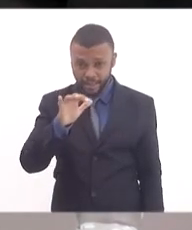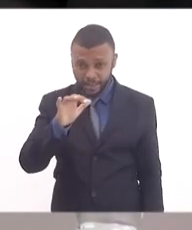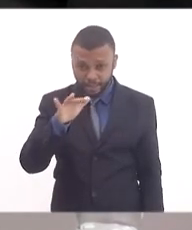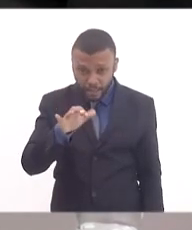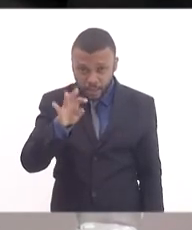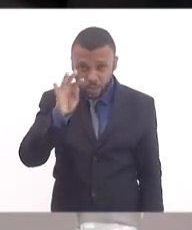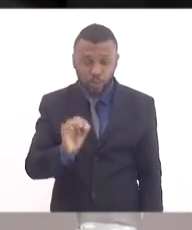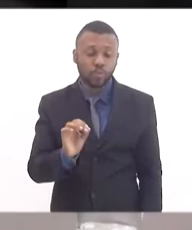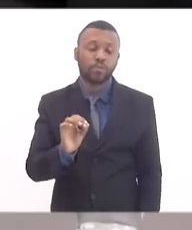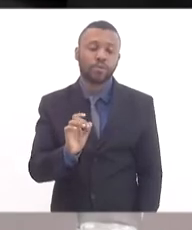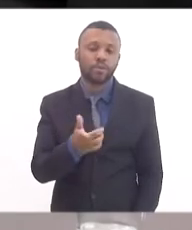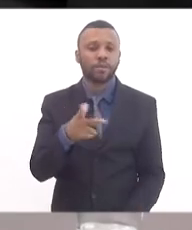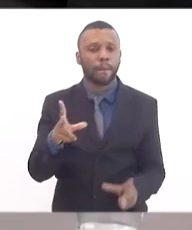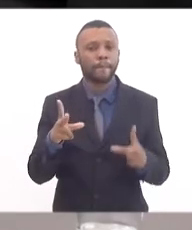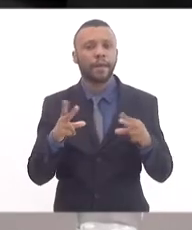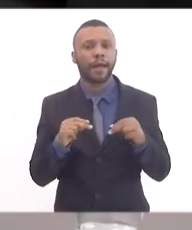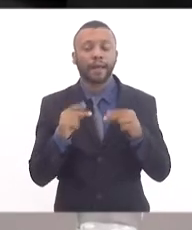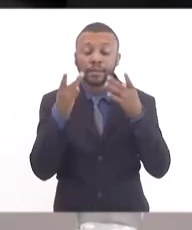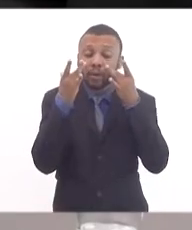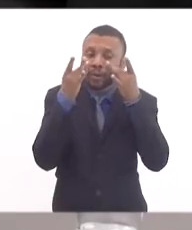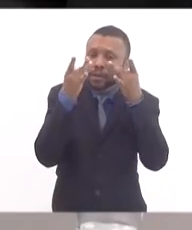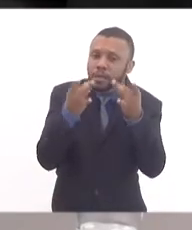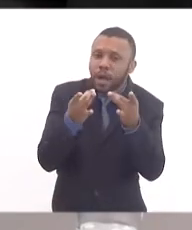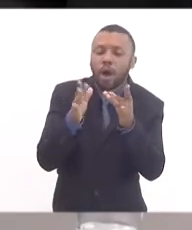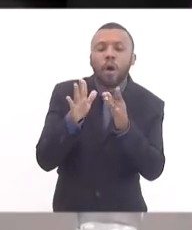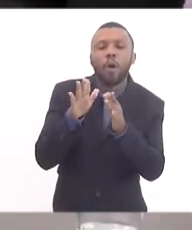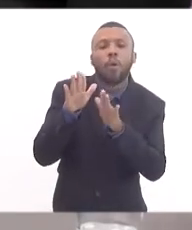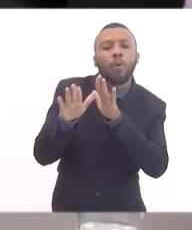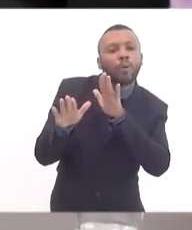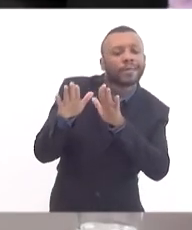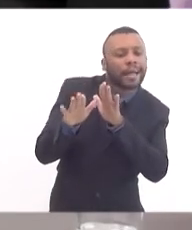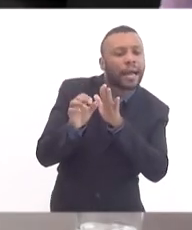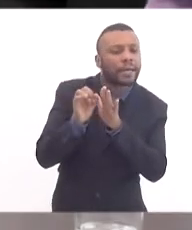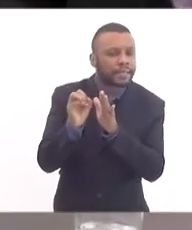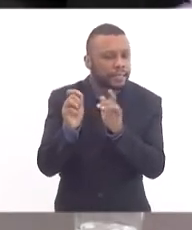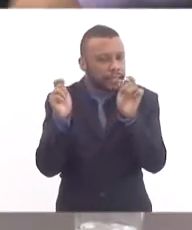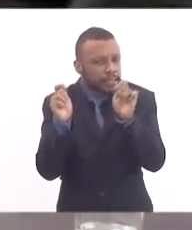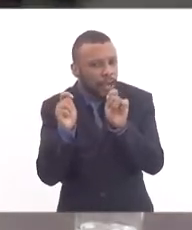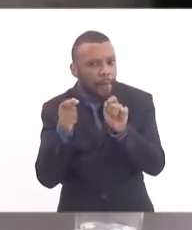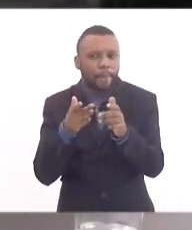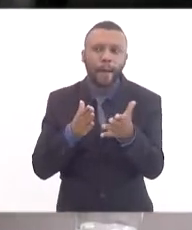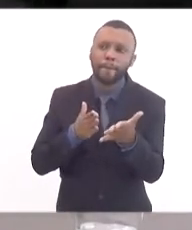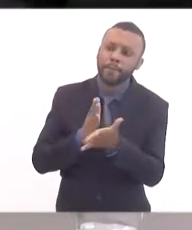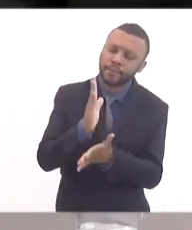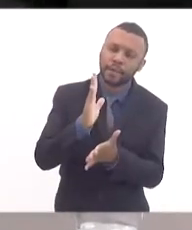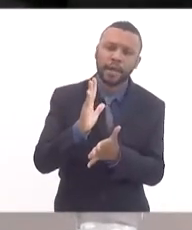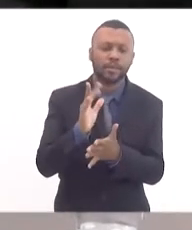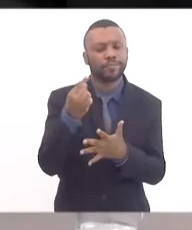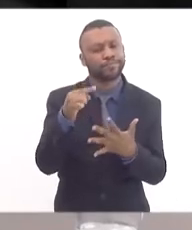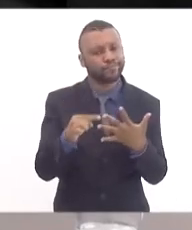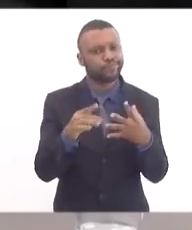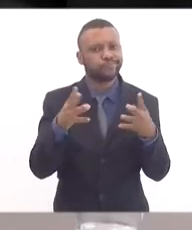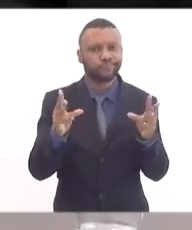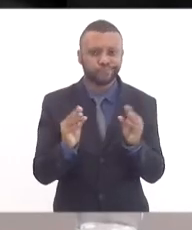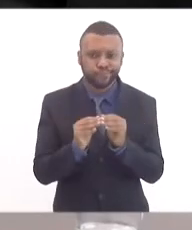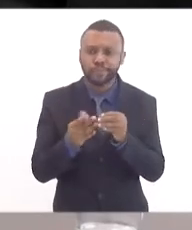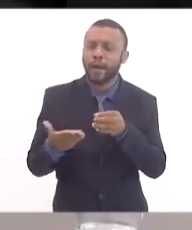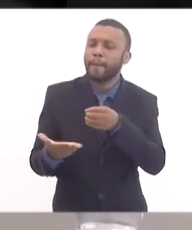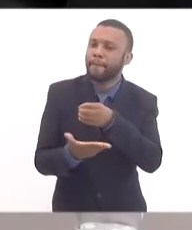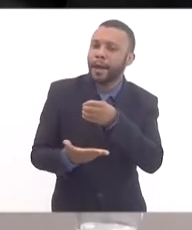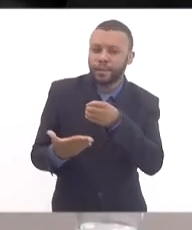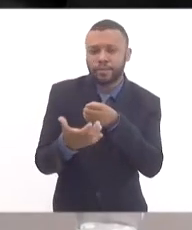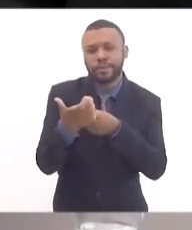um cuidado uma atenção quanto a sua aprovação que são as questões preliminares que eu gostaria de